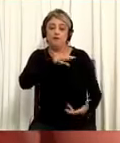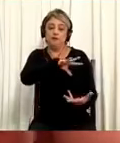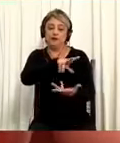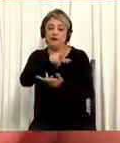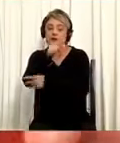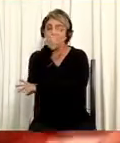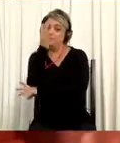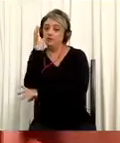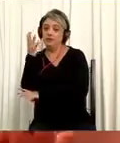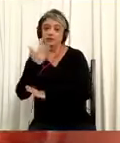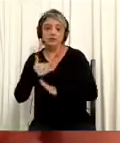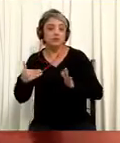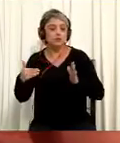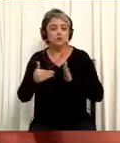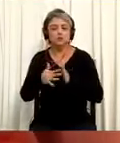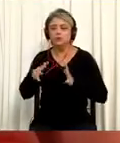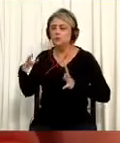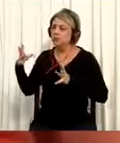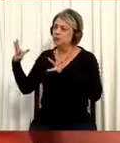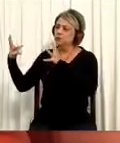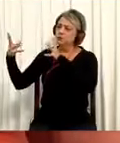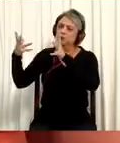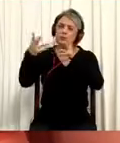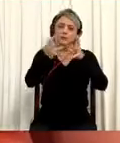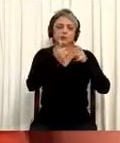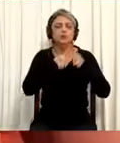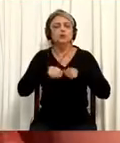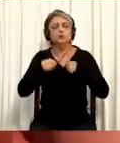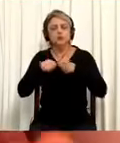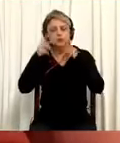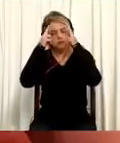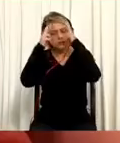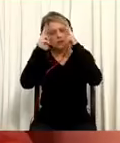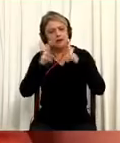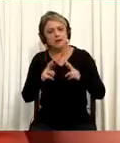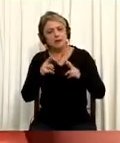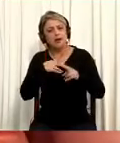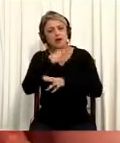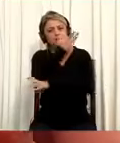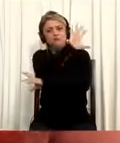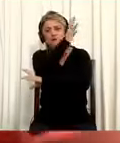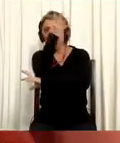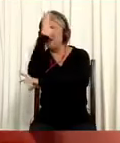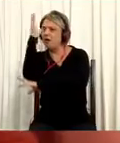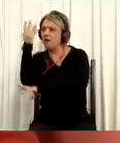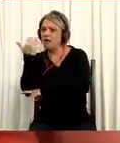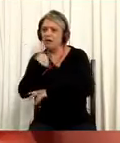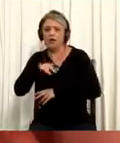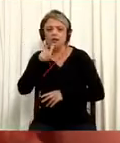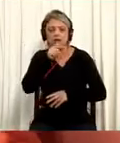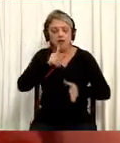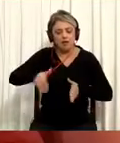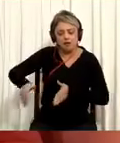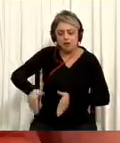mas tudo que existe aí precisa ser respeitado. As nossas florestas, os nossos rios, os nossos mares,